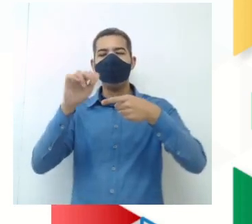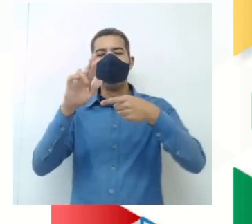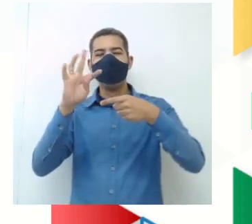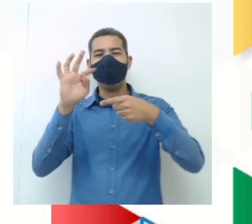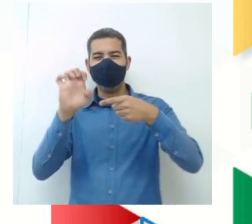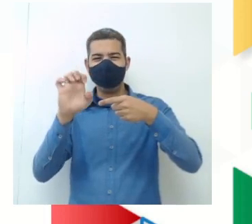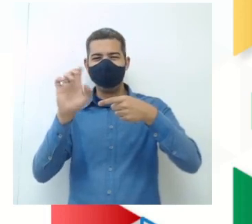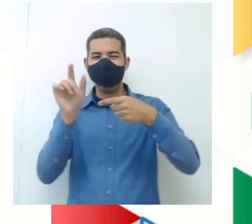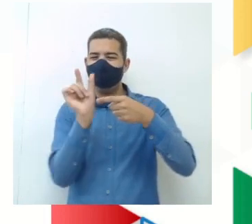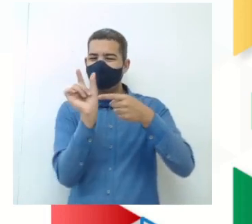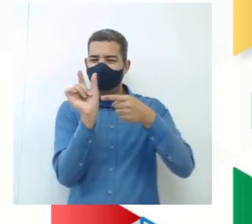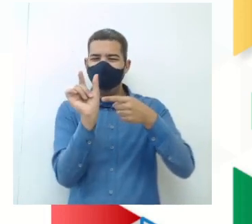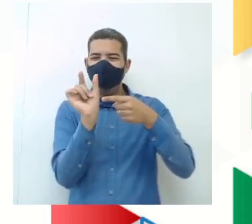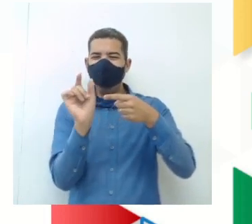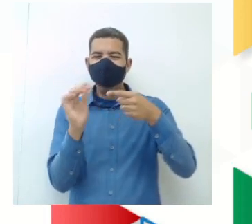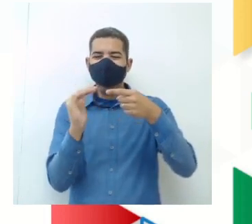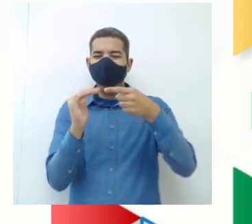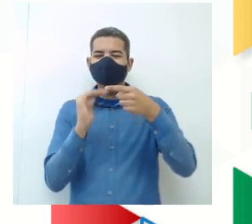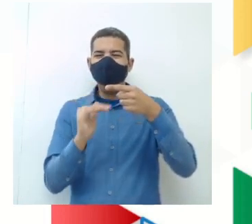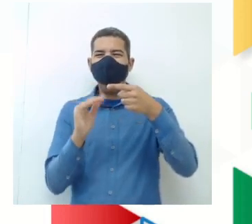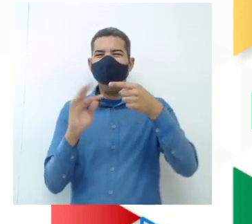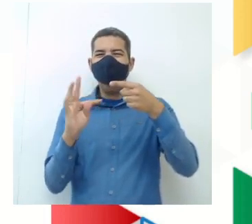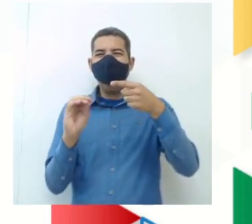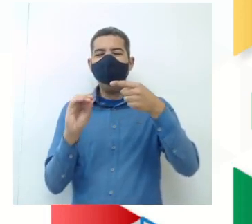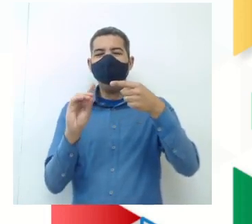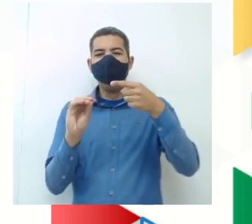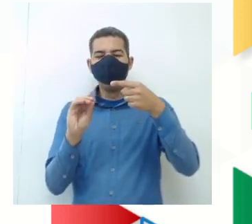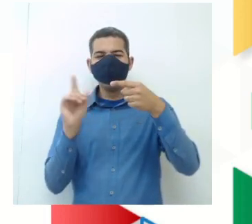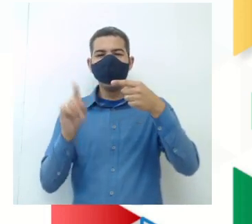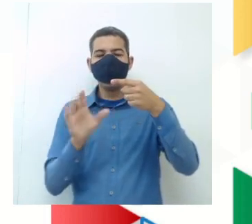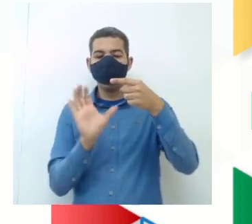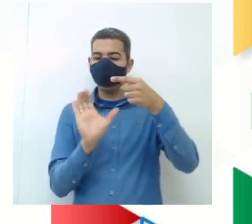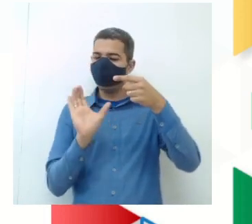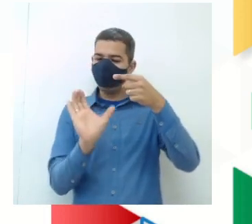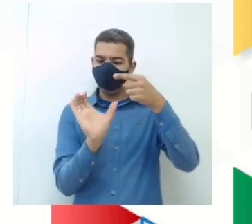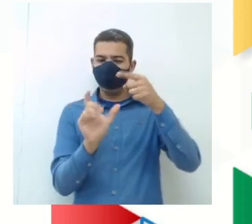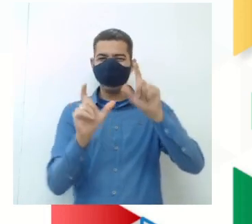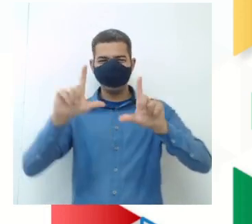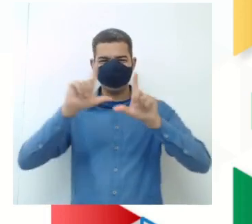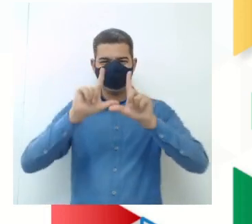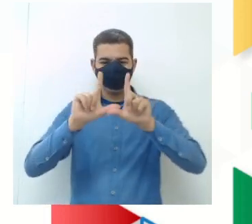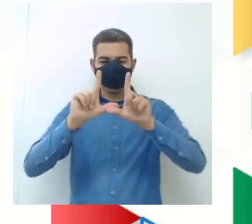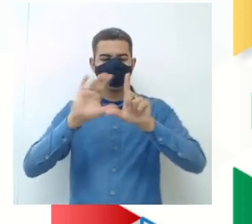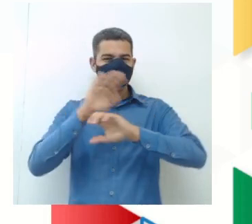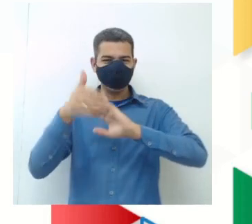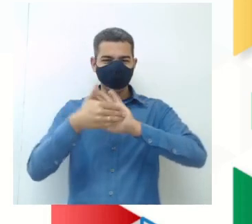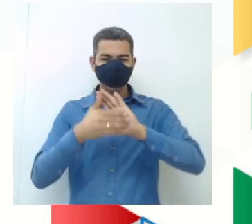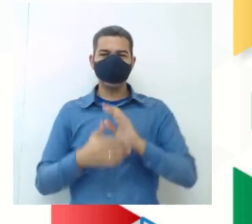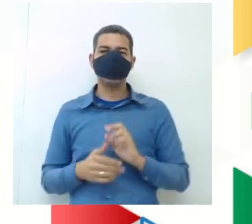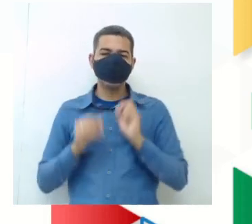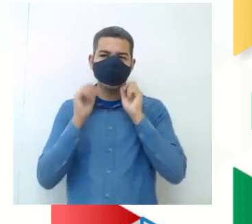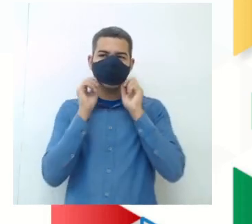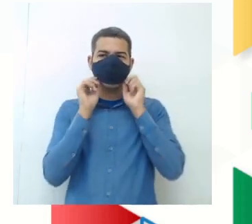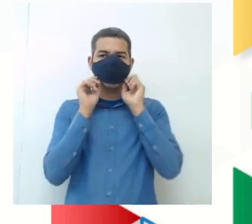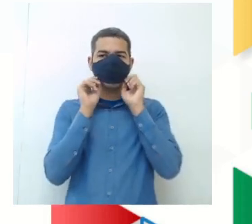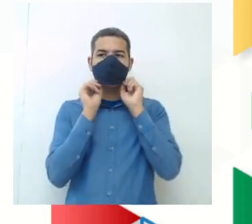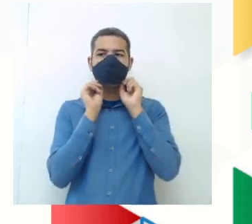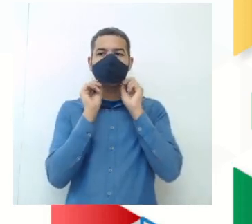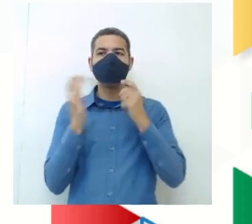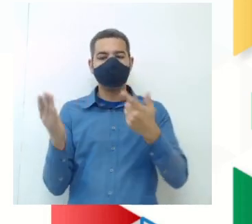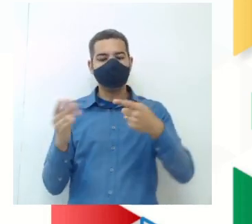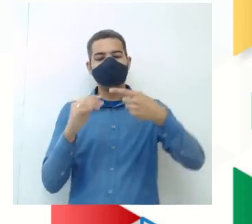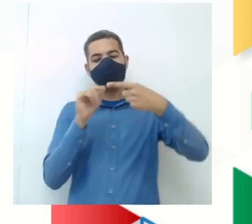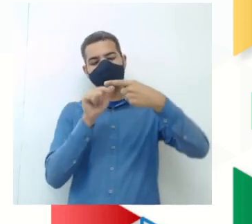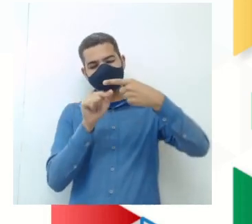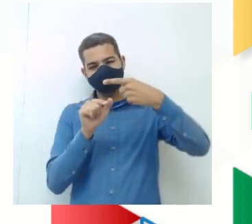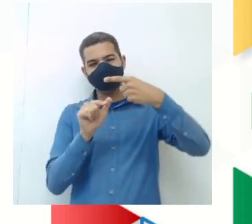no lugar do numerador e todo no lugar do denominador como nomenclatura, tá bom? E, mais uma vez, o denominador tem que